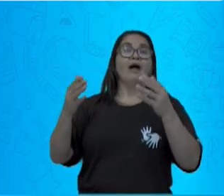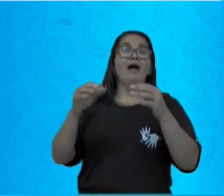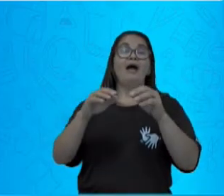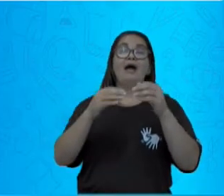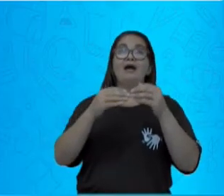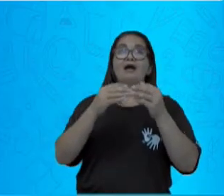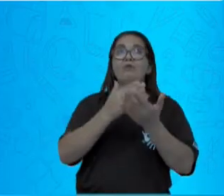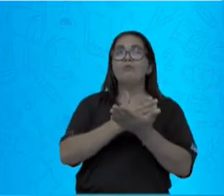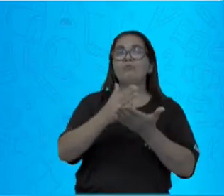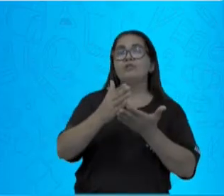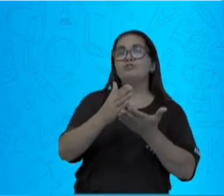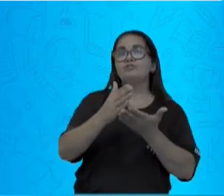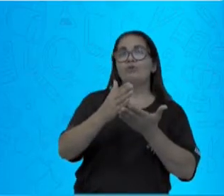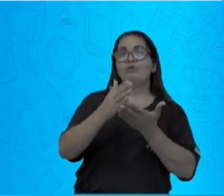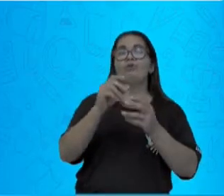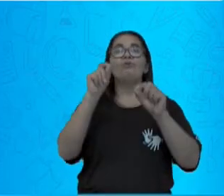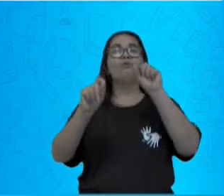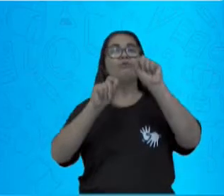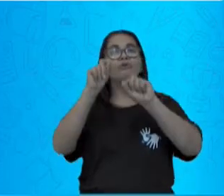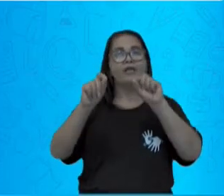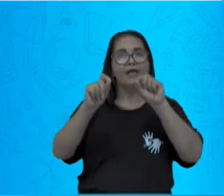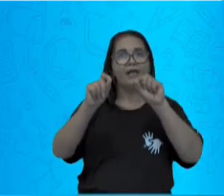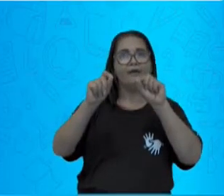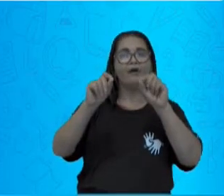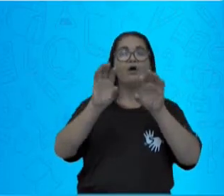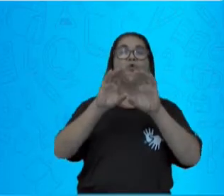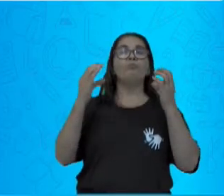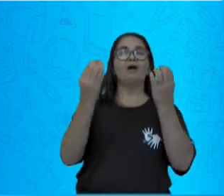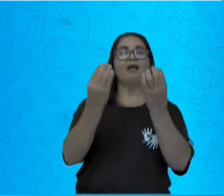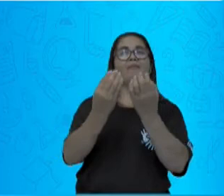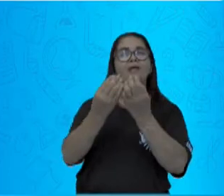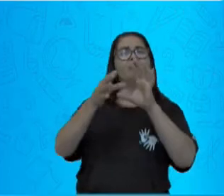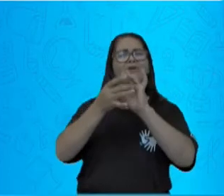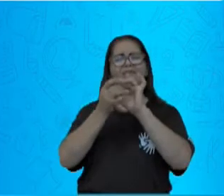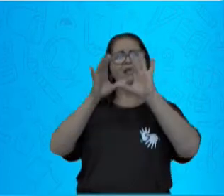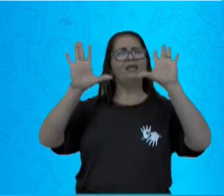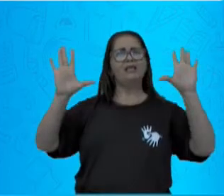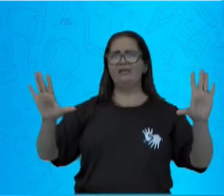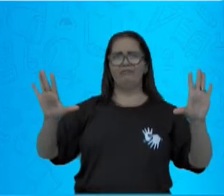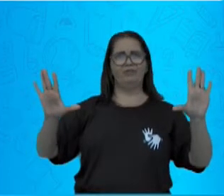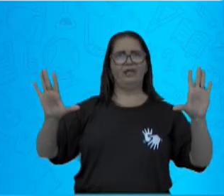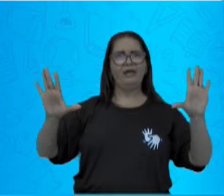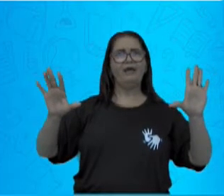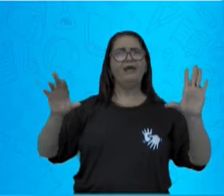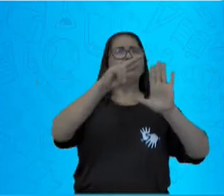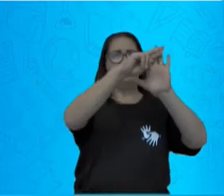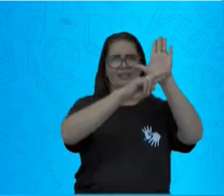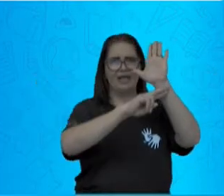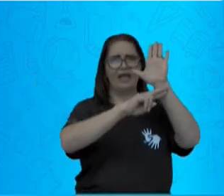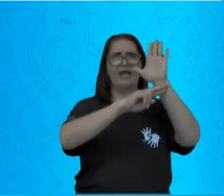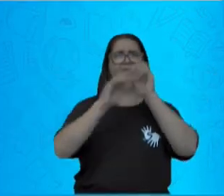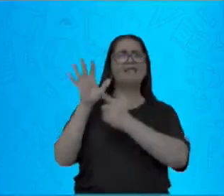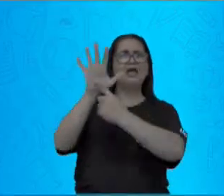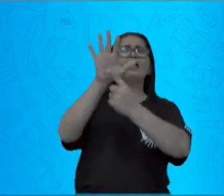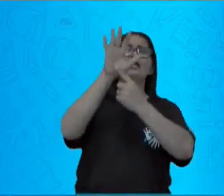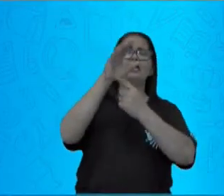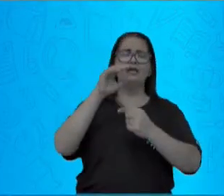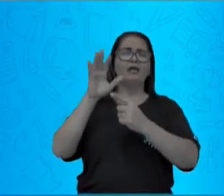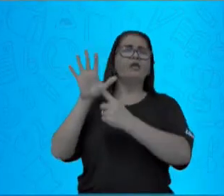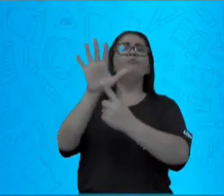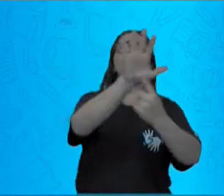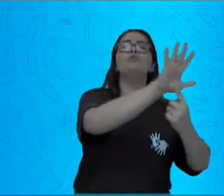tendo os direitos livres, e a manutenção do anglicanismo. fazendo trazer uma